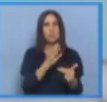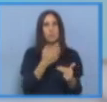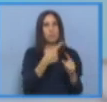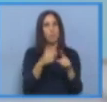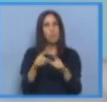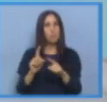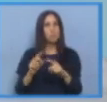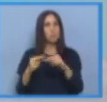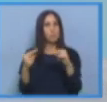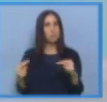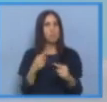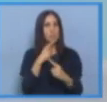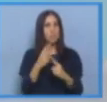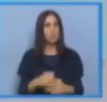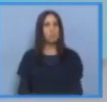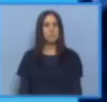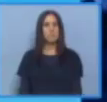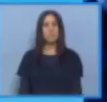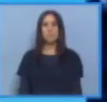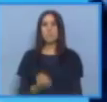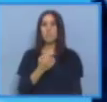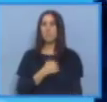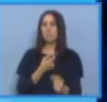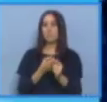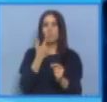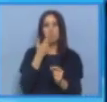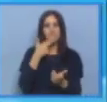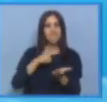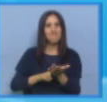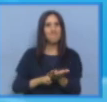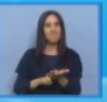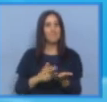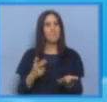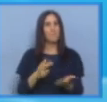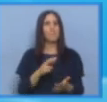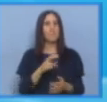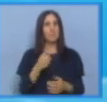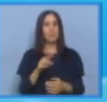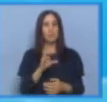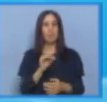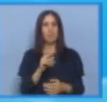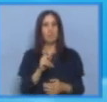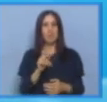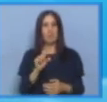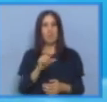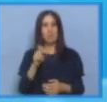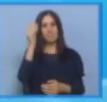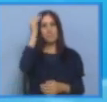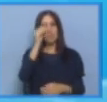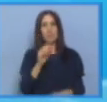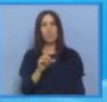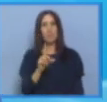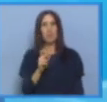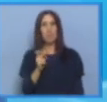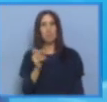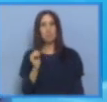mas pontes e diálogos? E também conhecer o vizinho, por exemplo, literalmente, na Cova Gala, onde temos uma comunidade que pertence à paróquia de Lavos. Isto agora